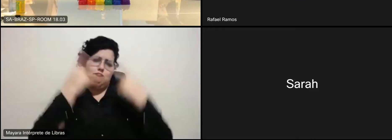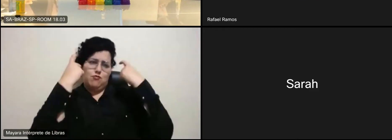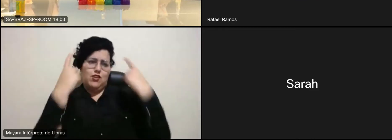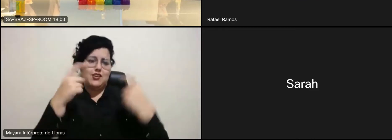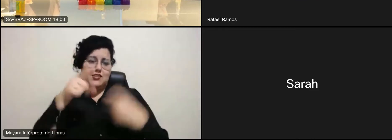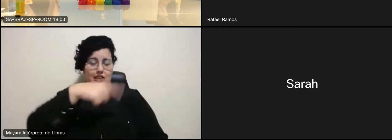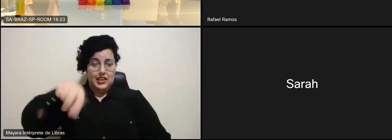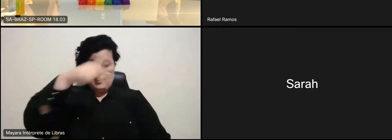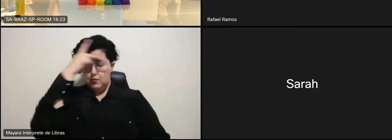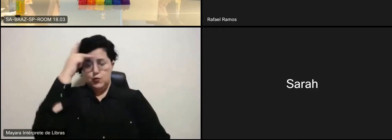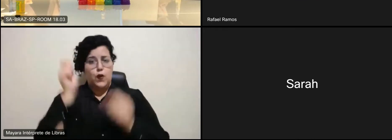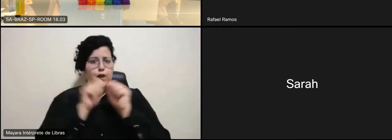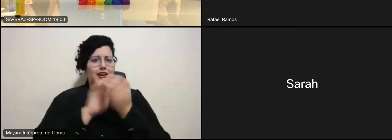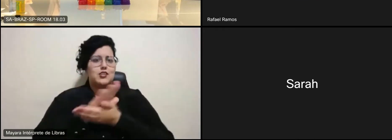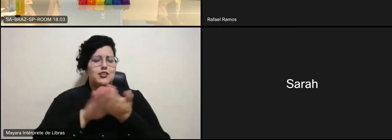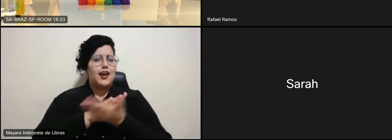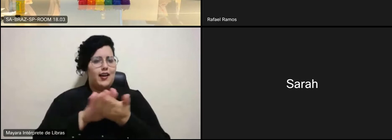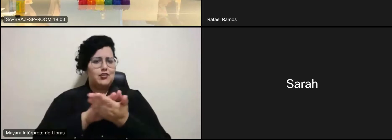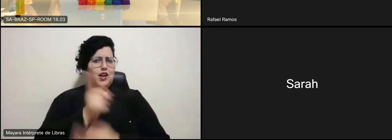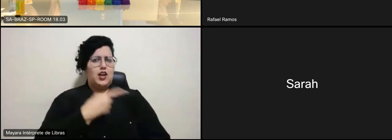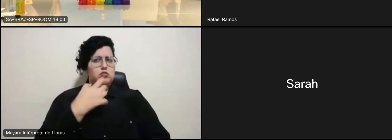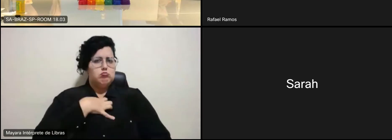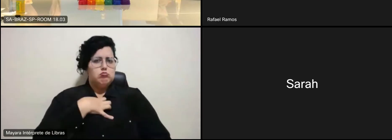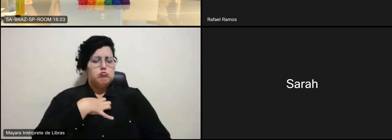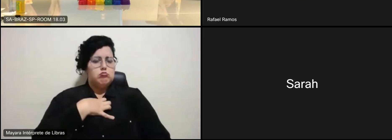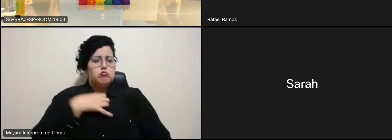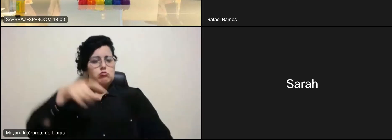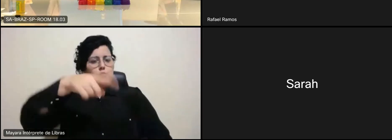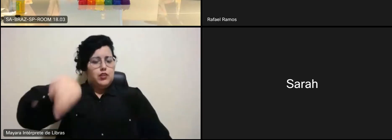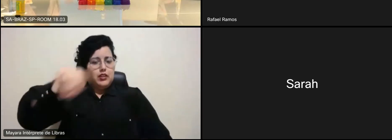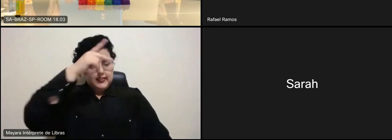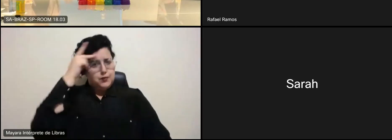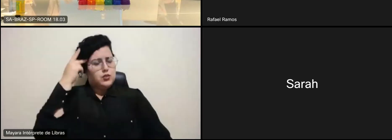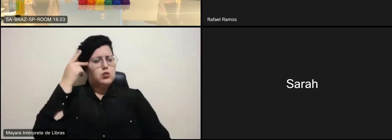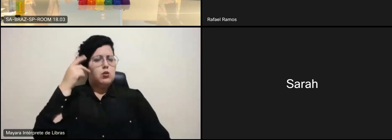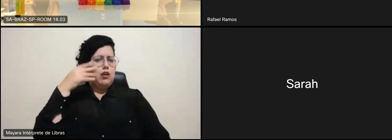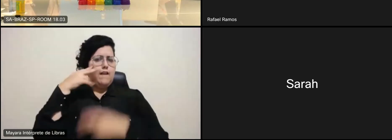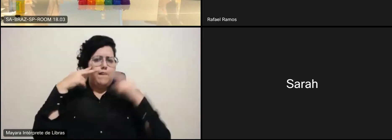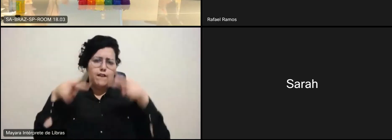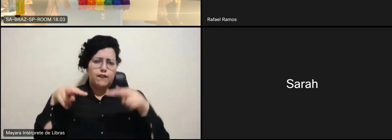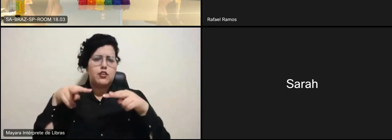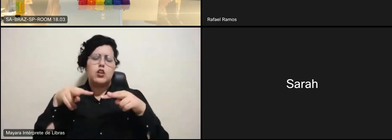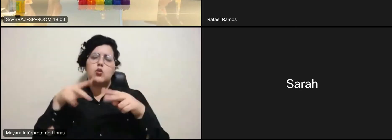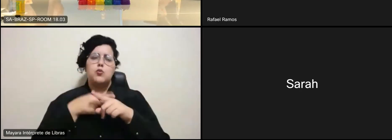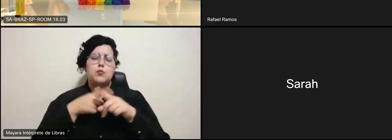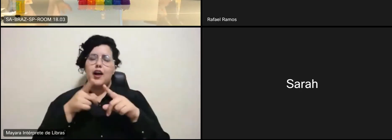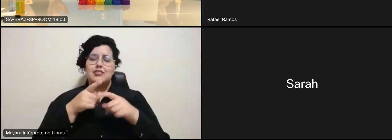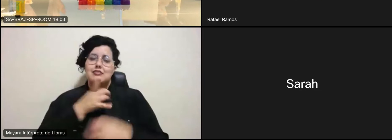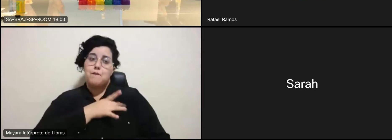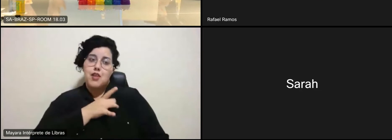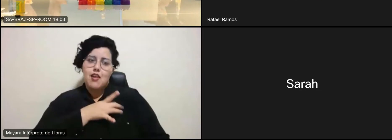faz nada, existe um efeito espectador que as pessoas que estão ali, muito provavelmente com receio de